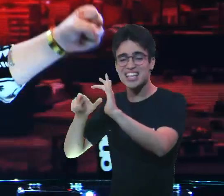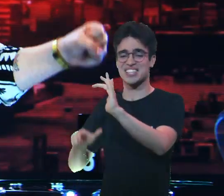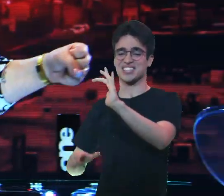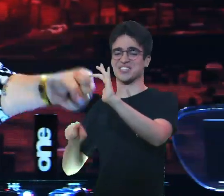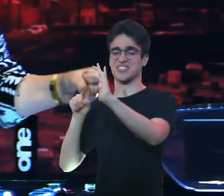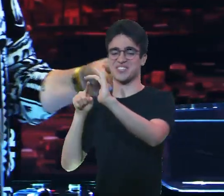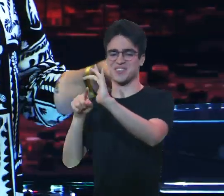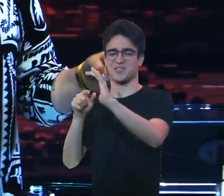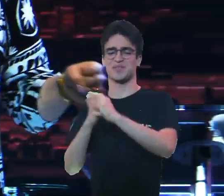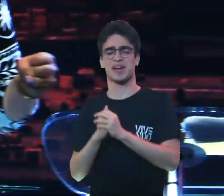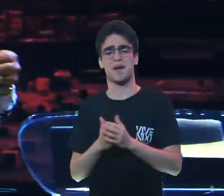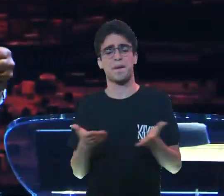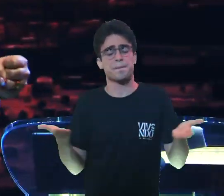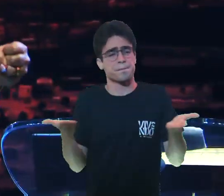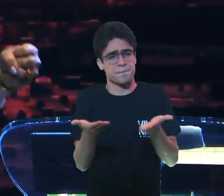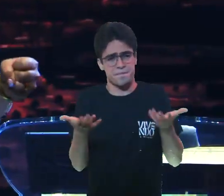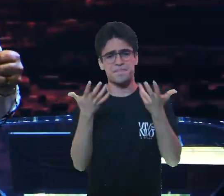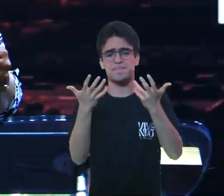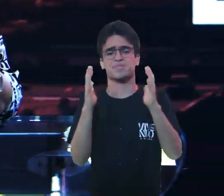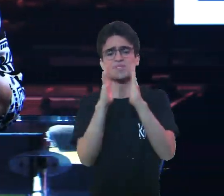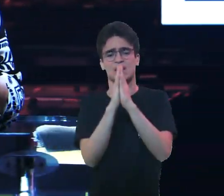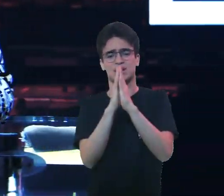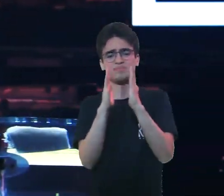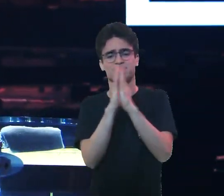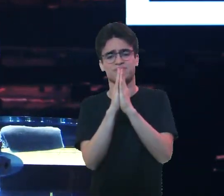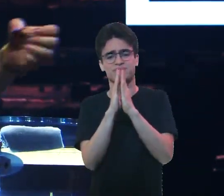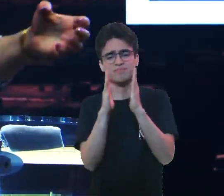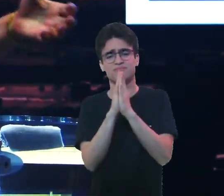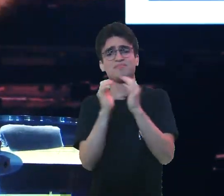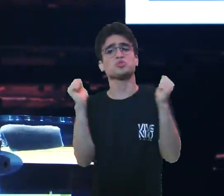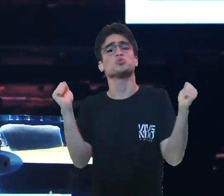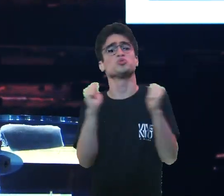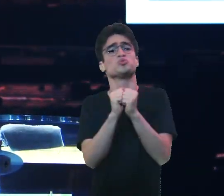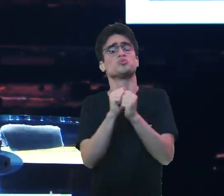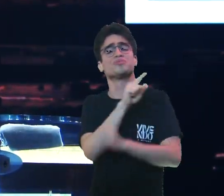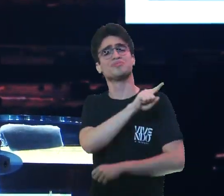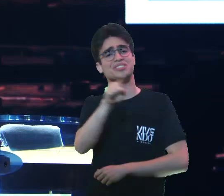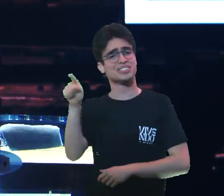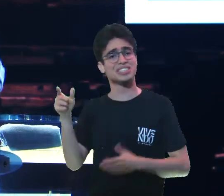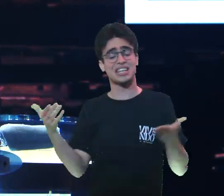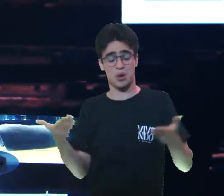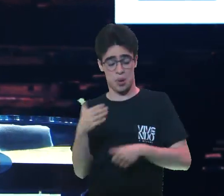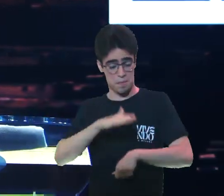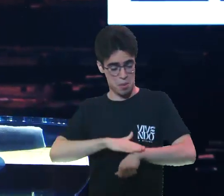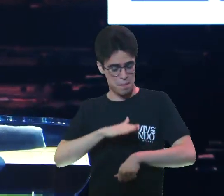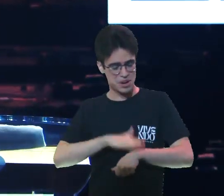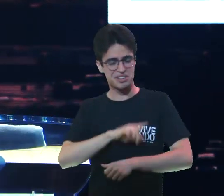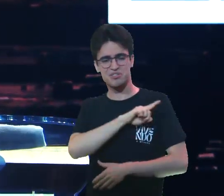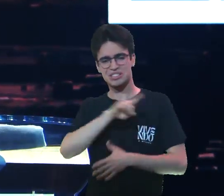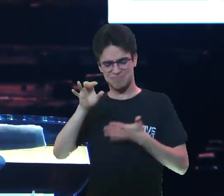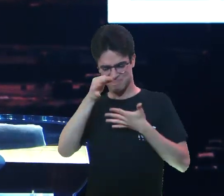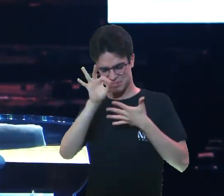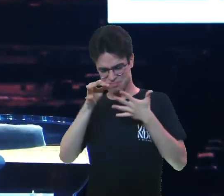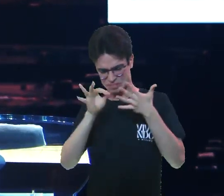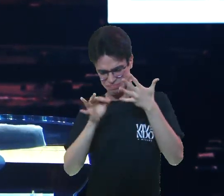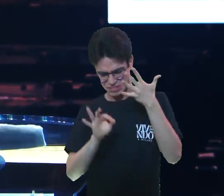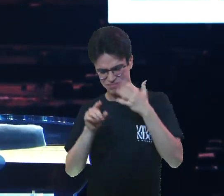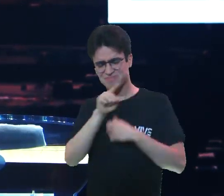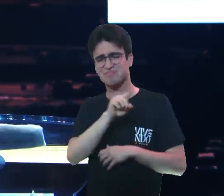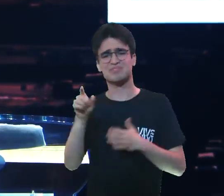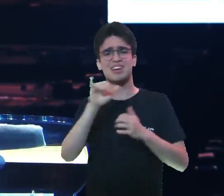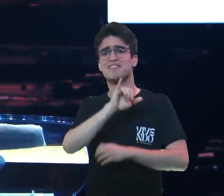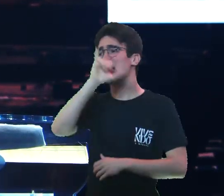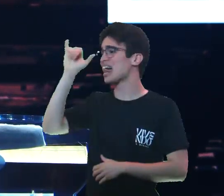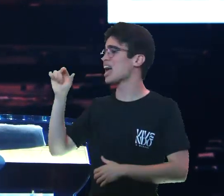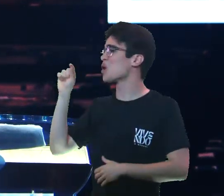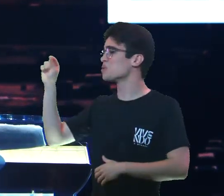Então nessa noite eu quero orar como aqueles que no começo desse tempo de conferir, querem dizer,